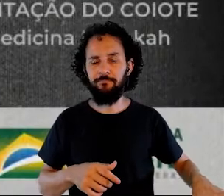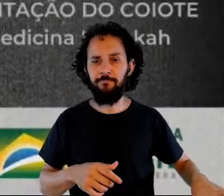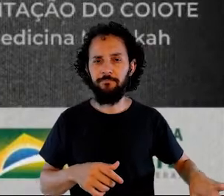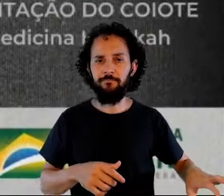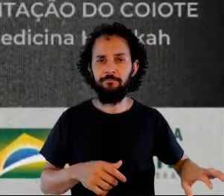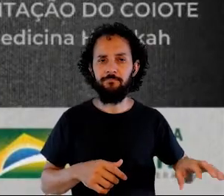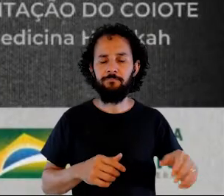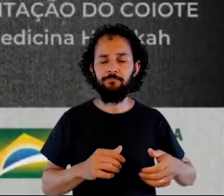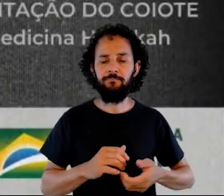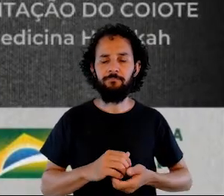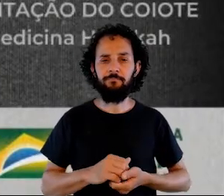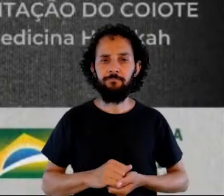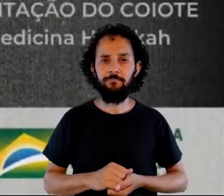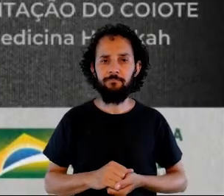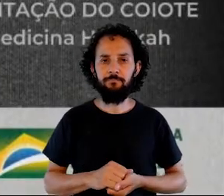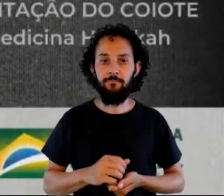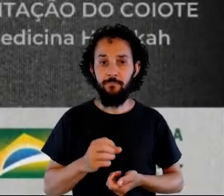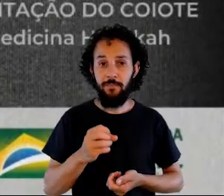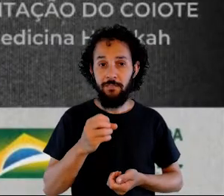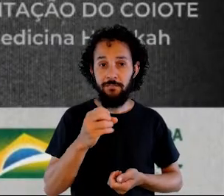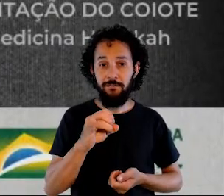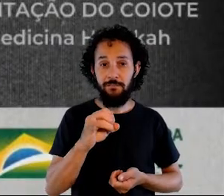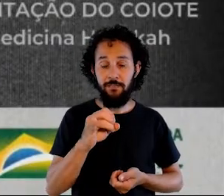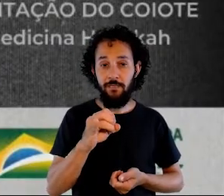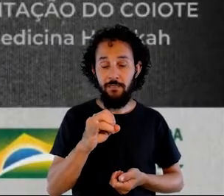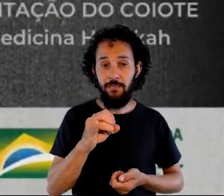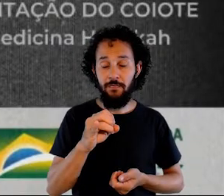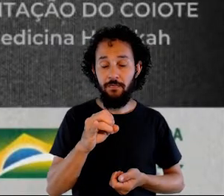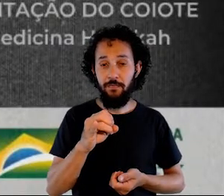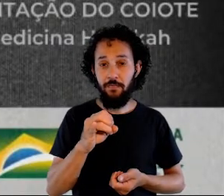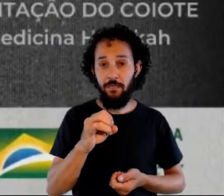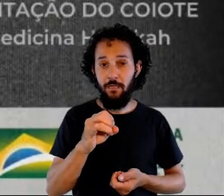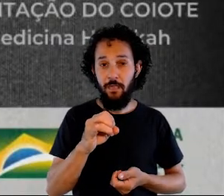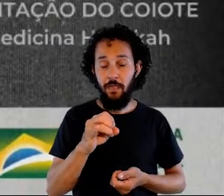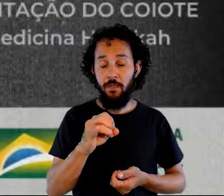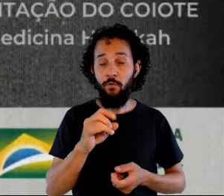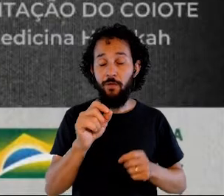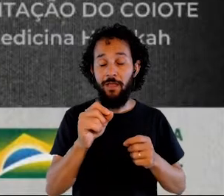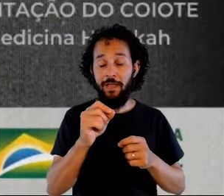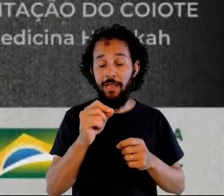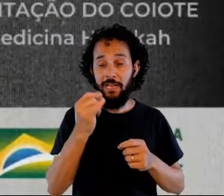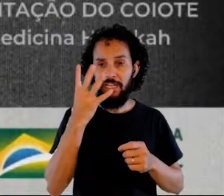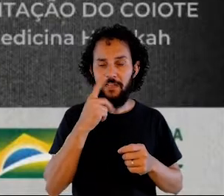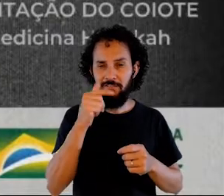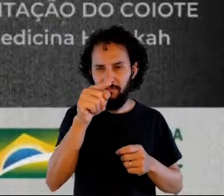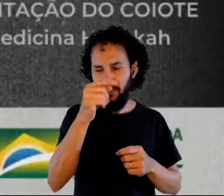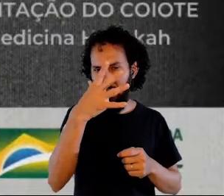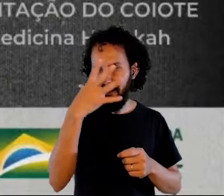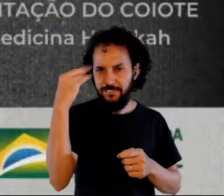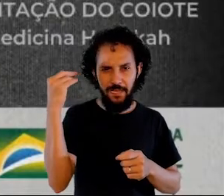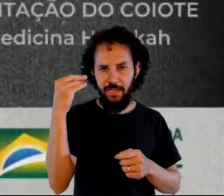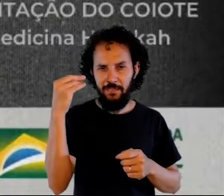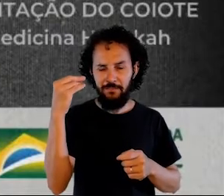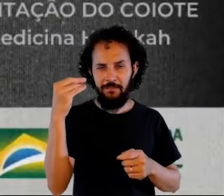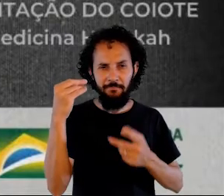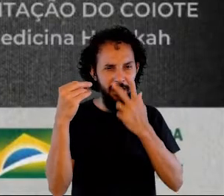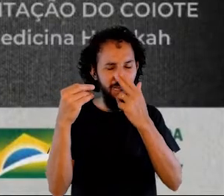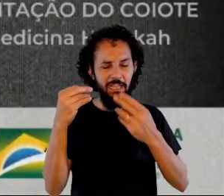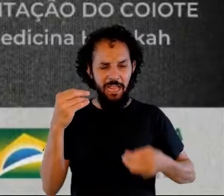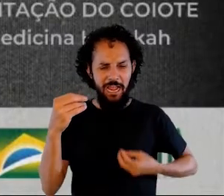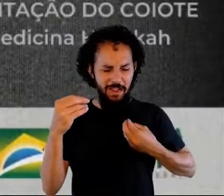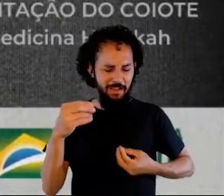Se esquecer de ser criança e levar a vida com calma e